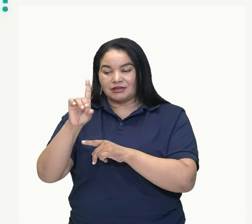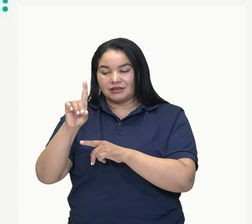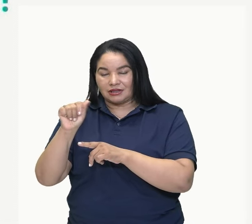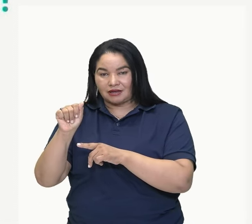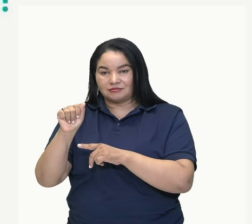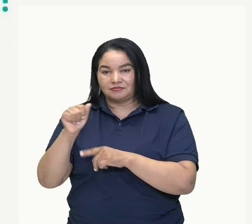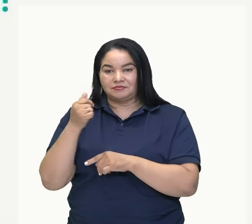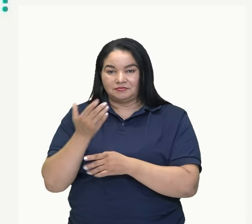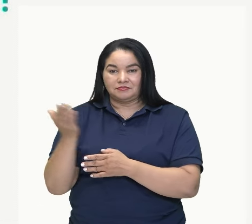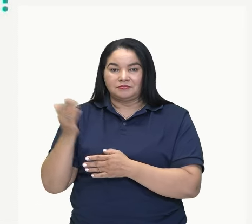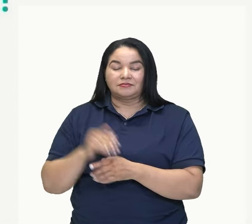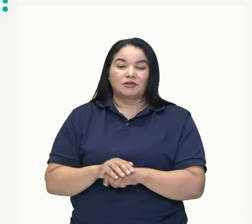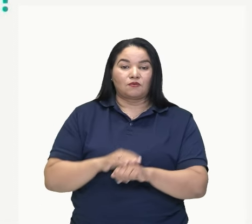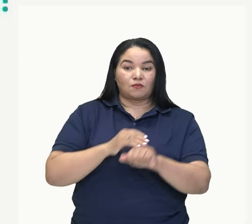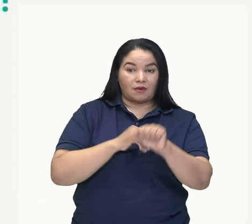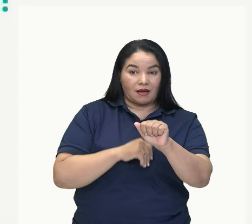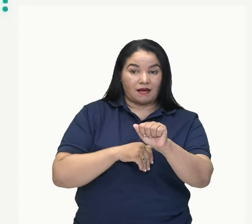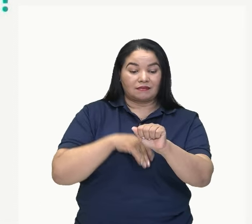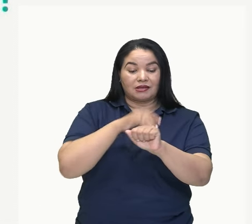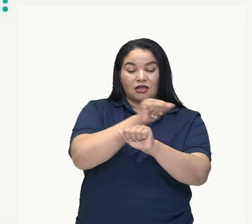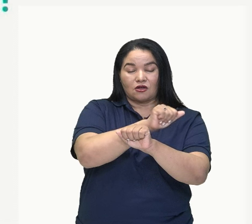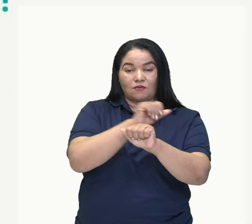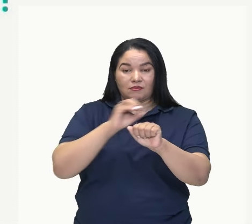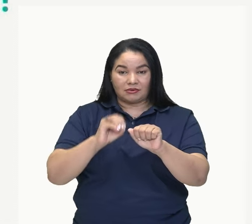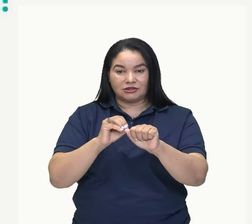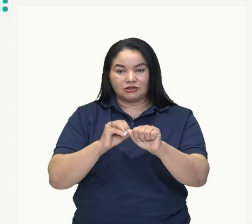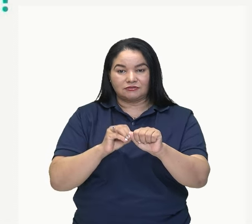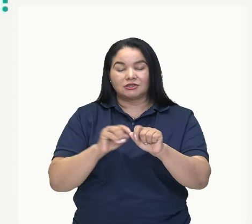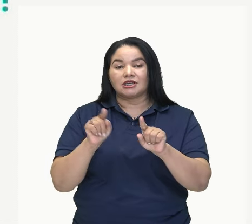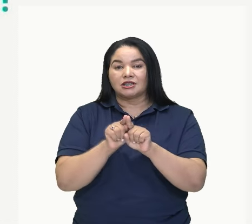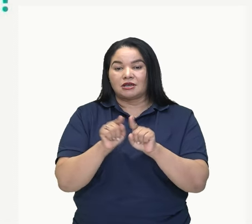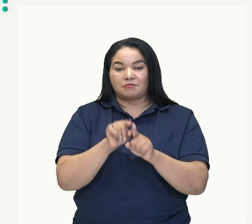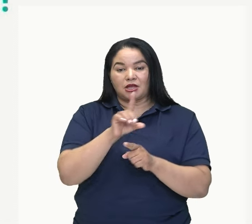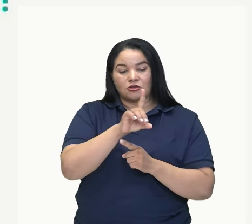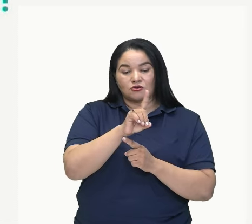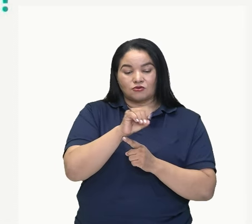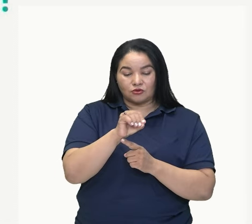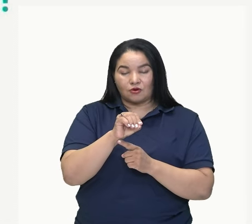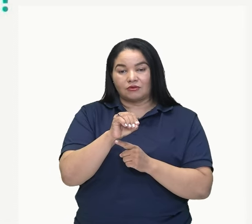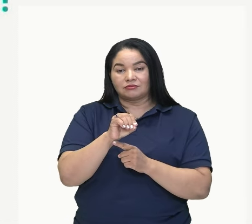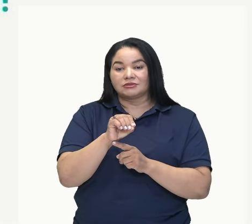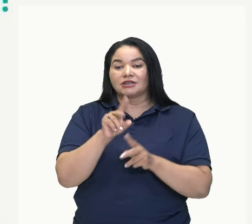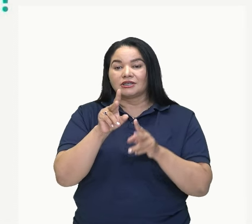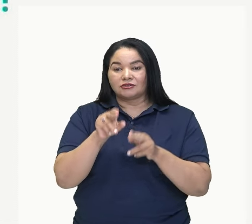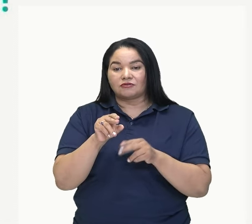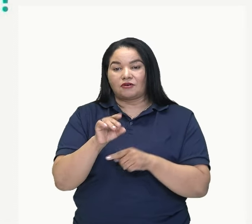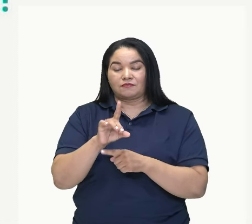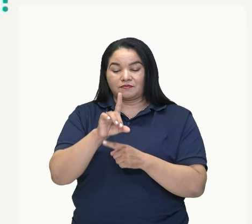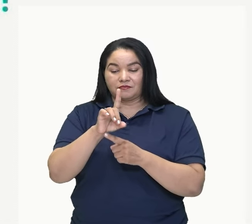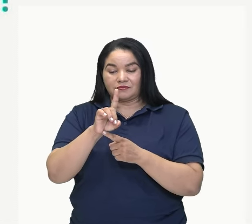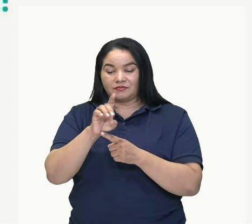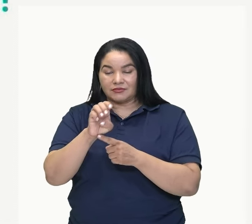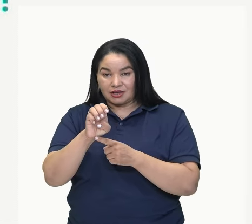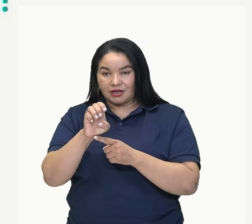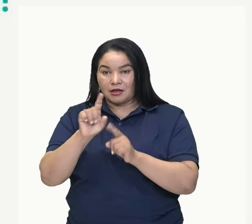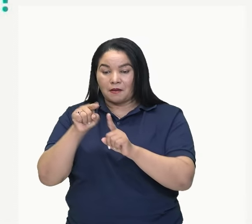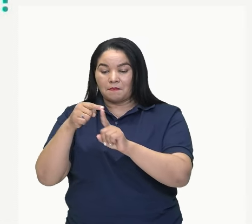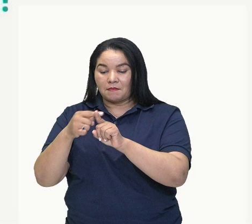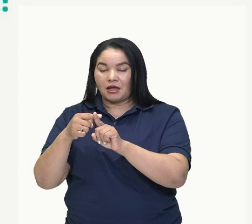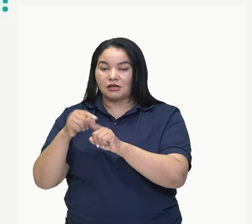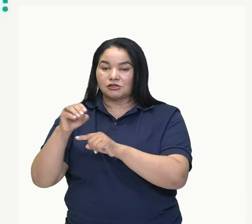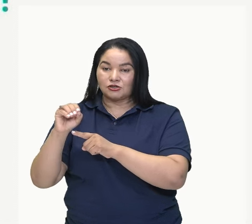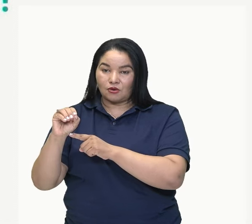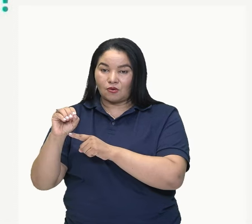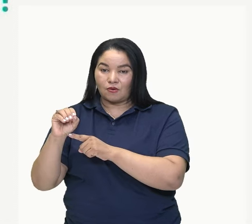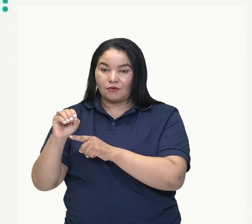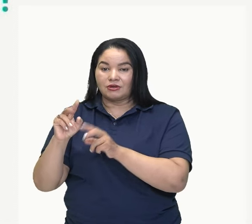é artigo. E se fosse dó? Mesma coisa. Dó é a junção de de mais ó.